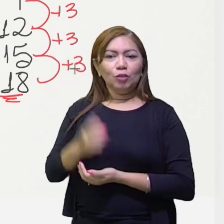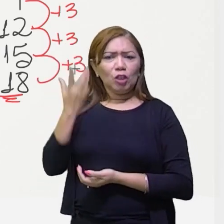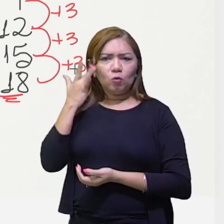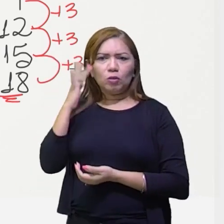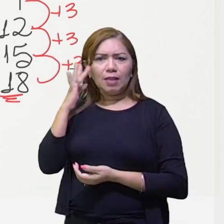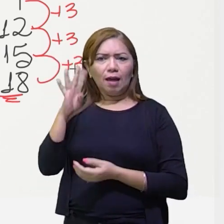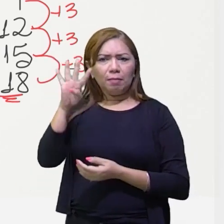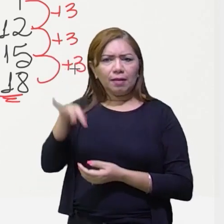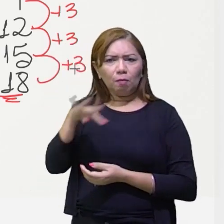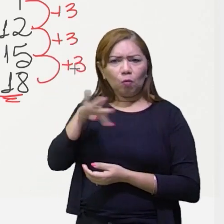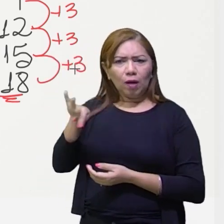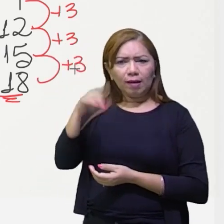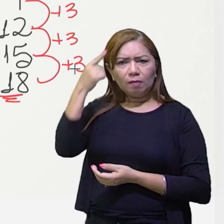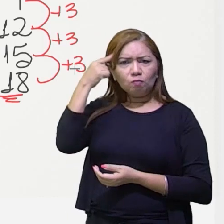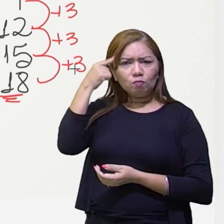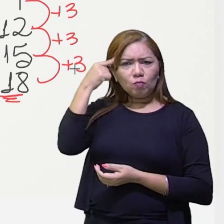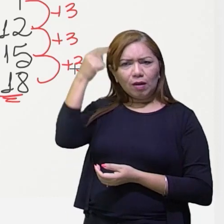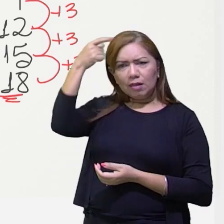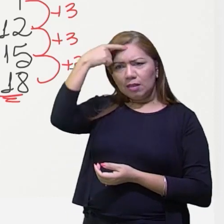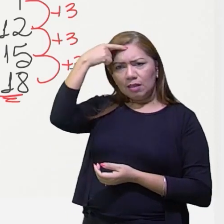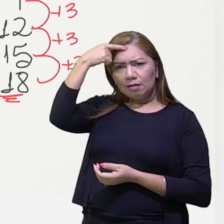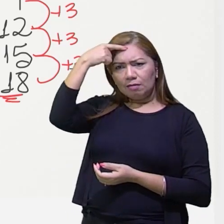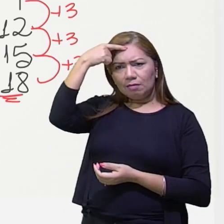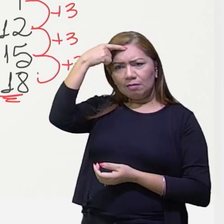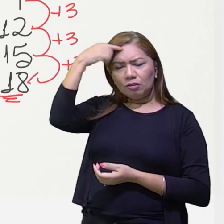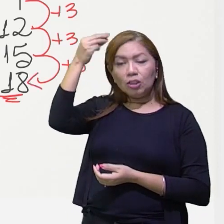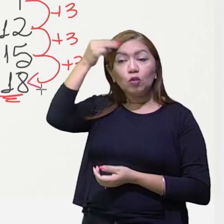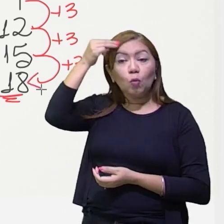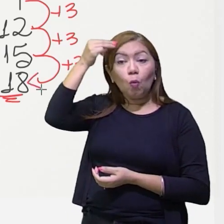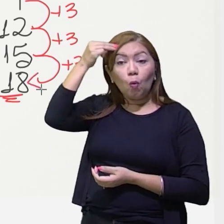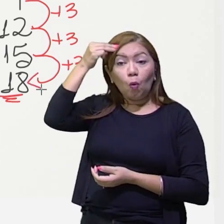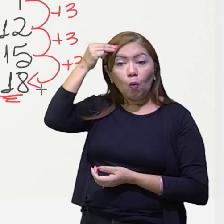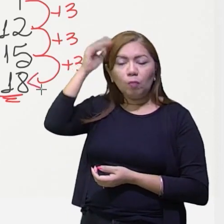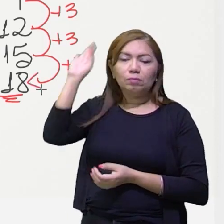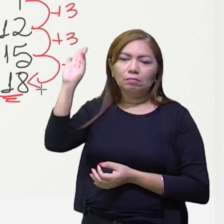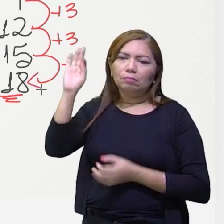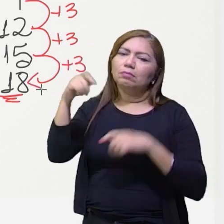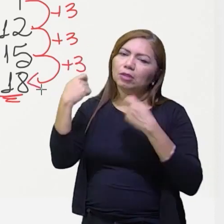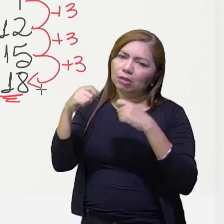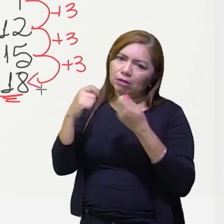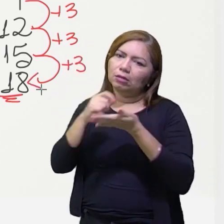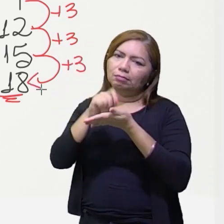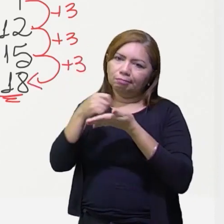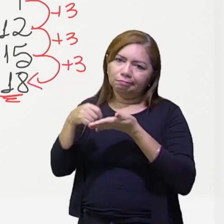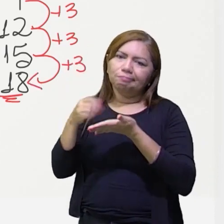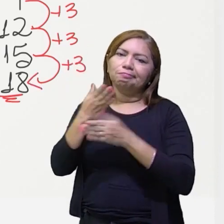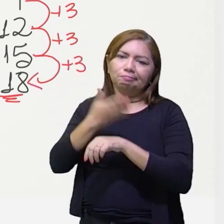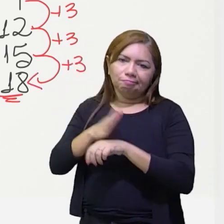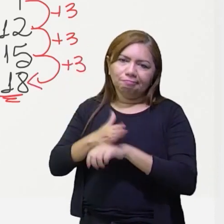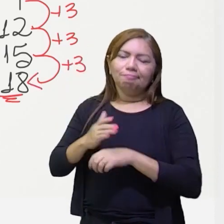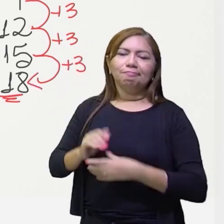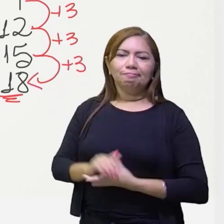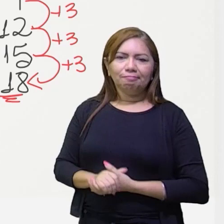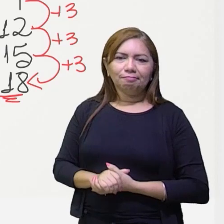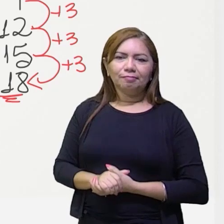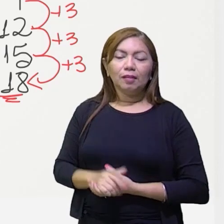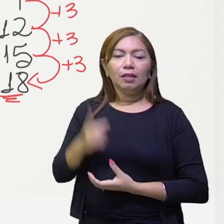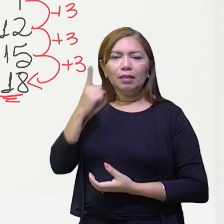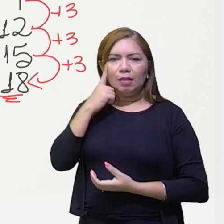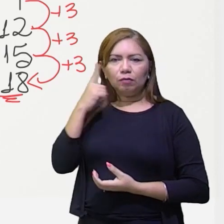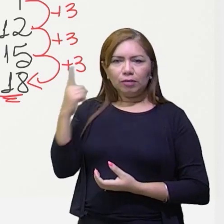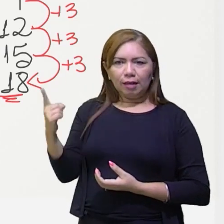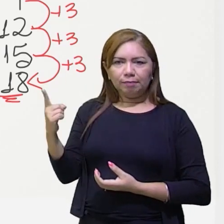de cabeça, você pode ir montando a partir da soma também. Tá certo? Muito bem. Tirado as dúvidas,